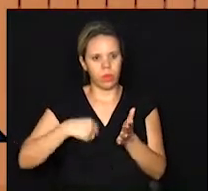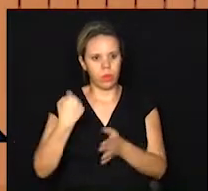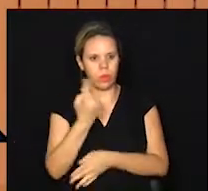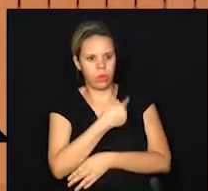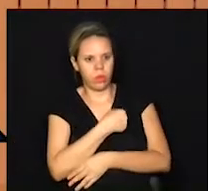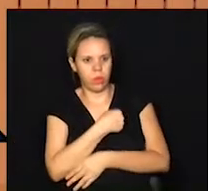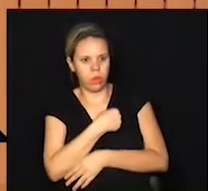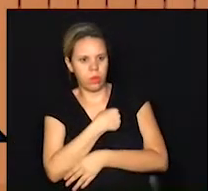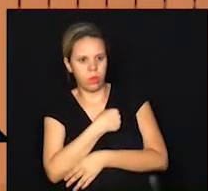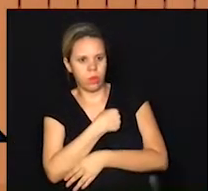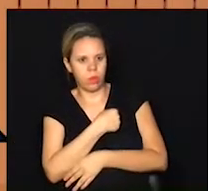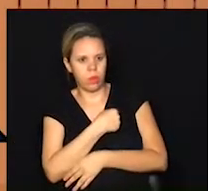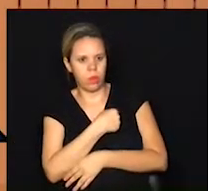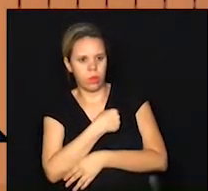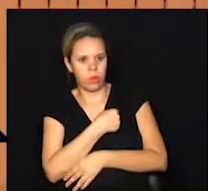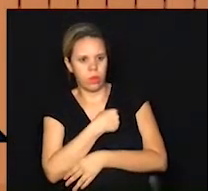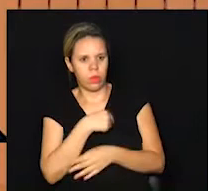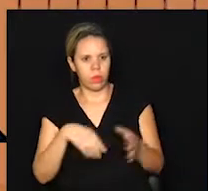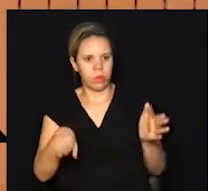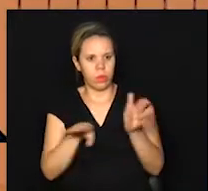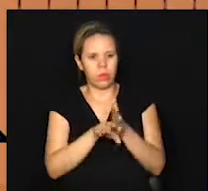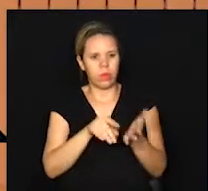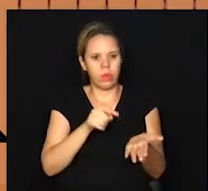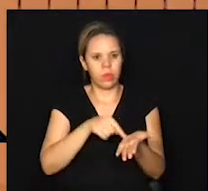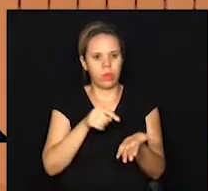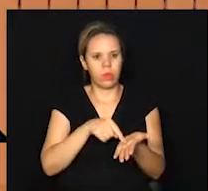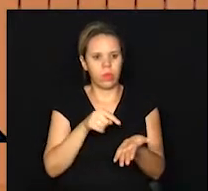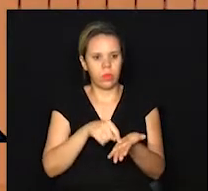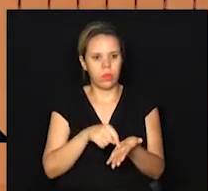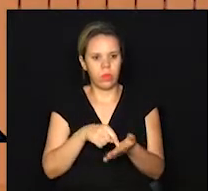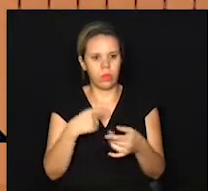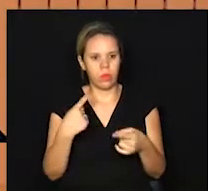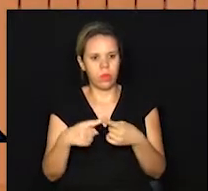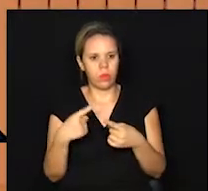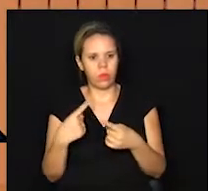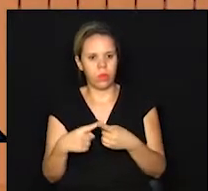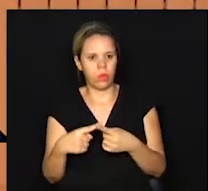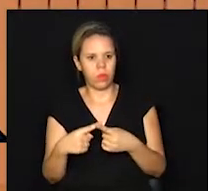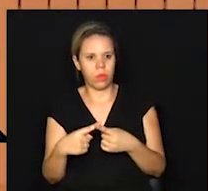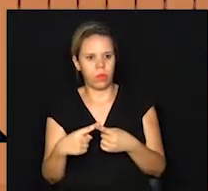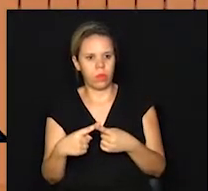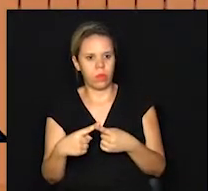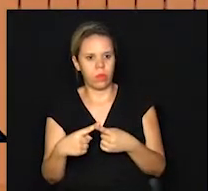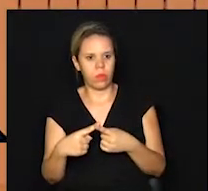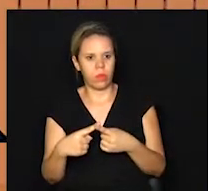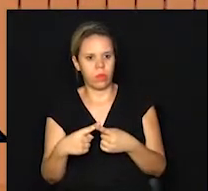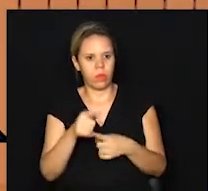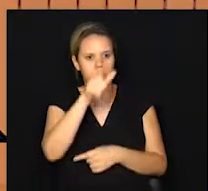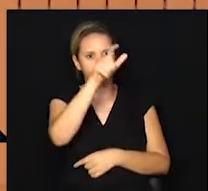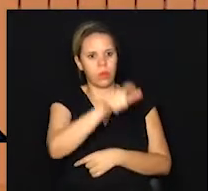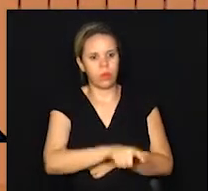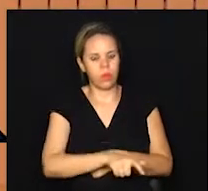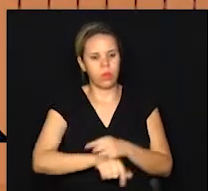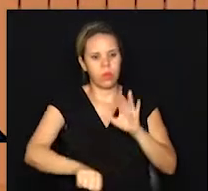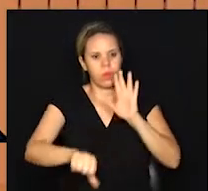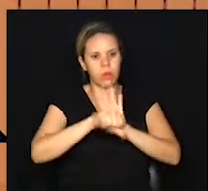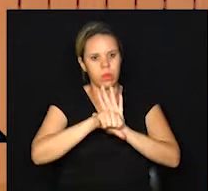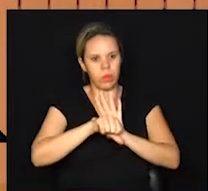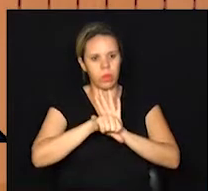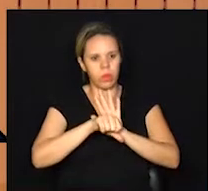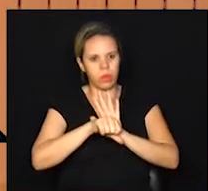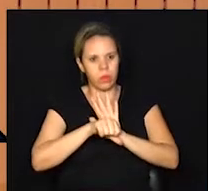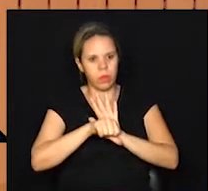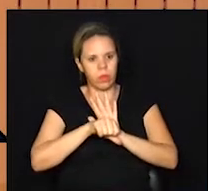nos chegou em nossas mãos, porque a pessoa que cometeu esse crime é